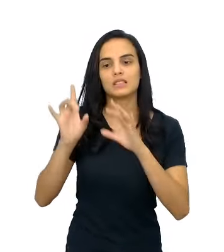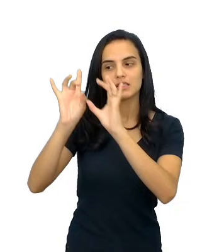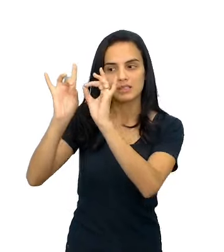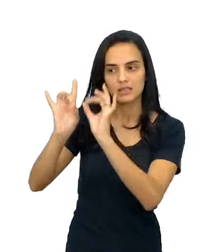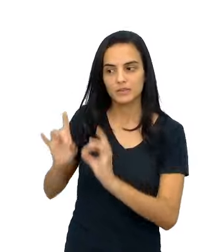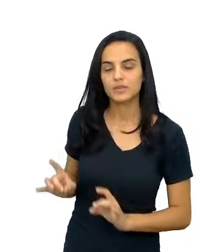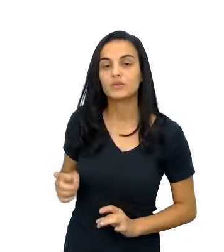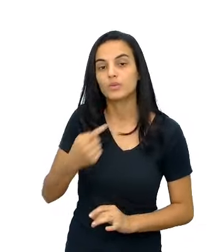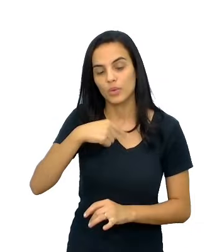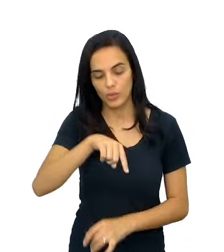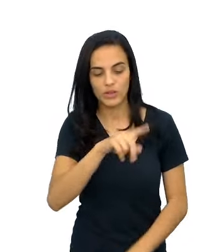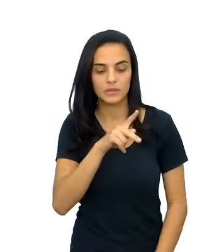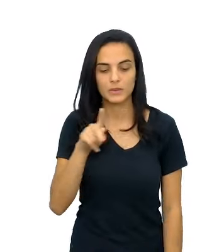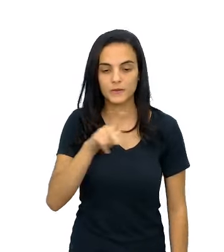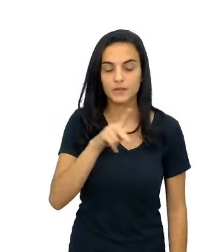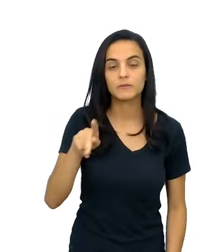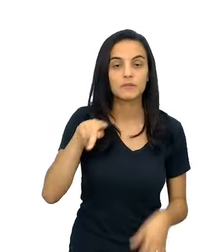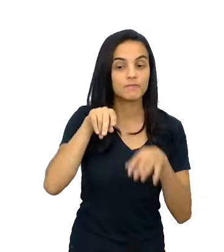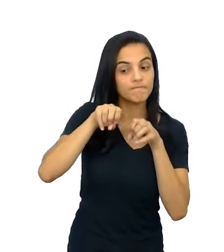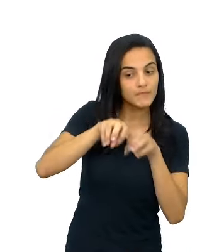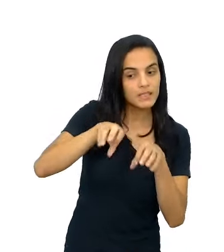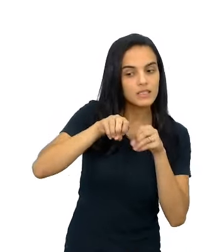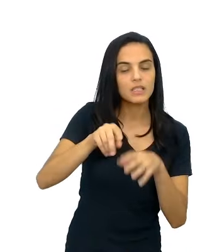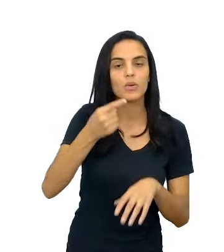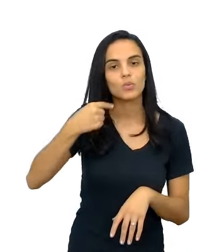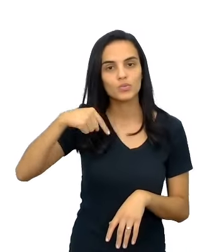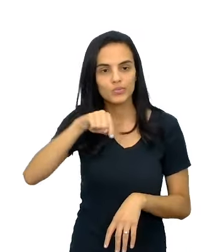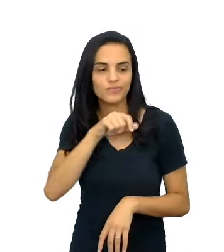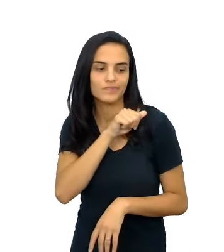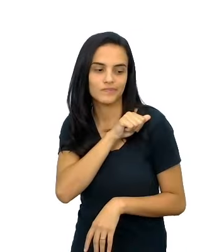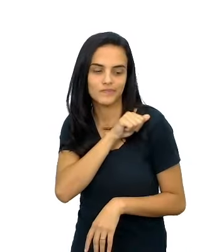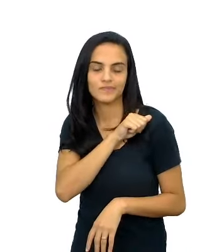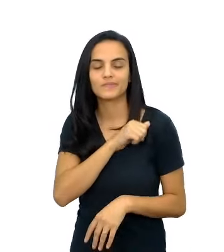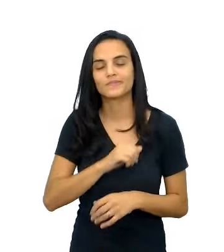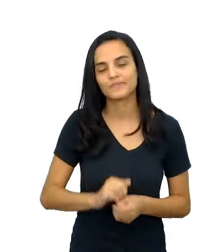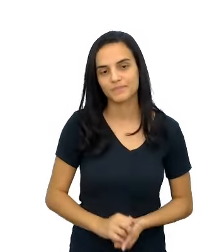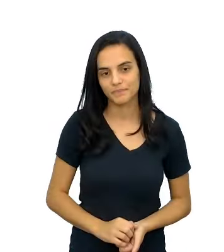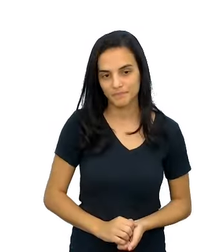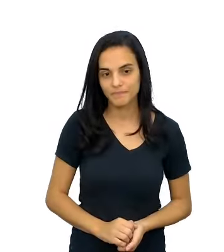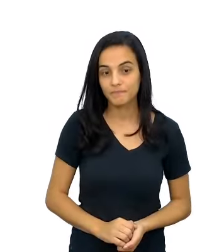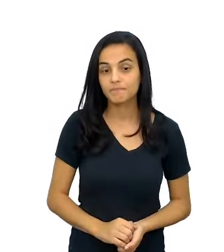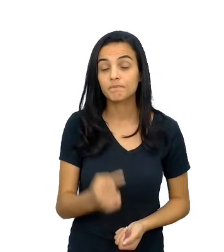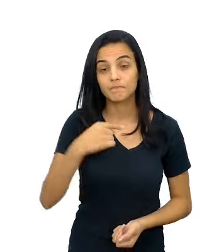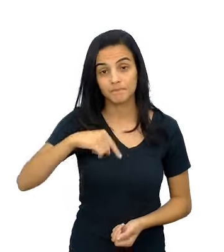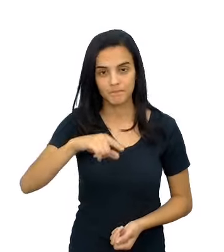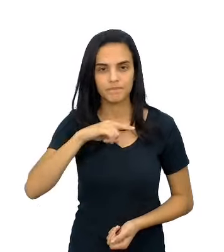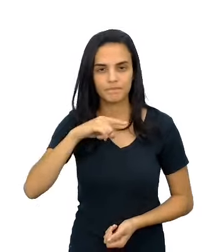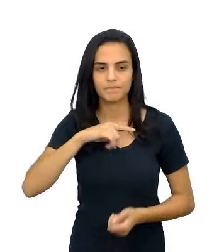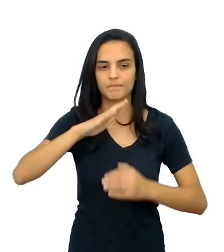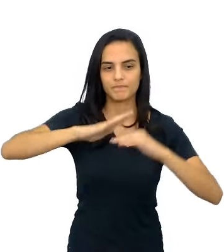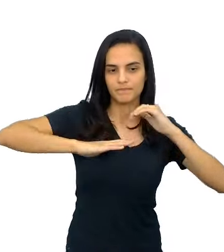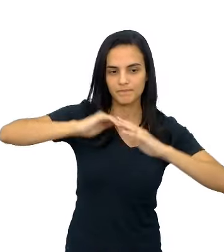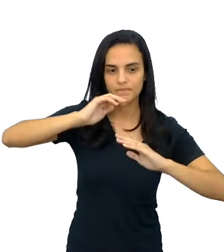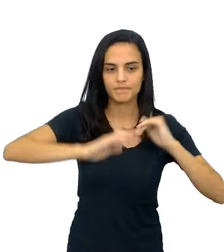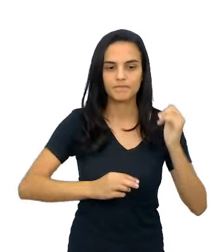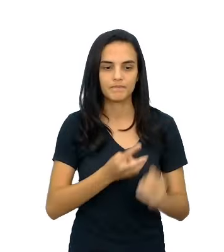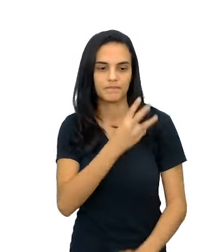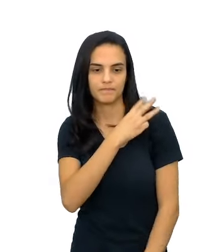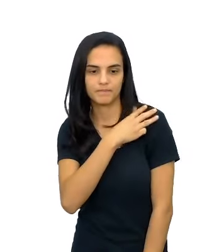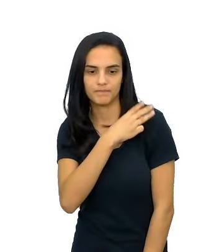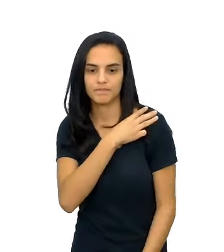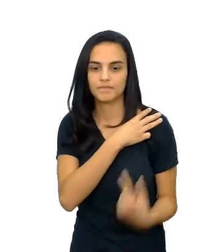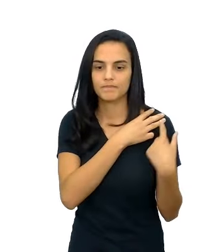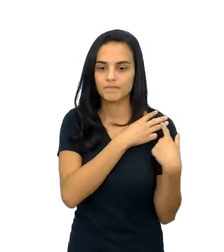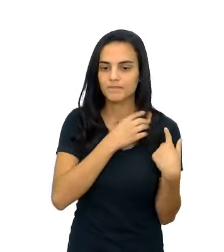Especializados nossos, do professor, para ensinar os nossos meninos, né? E a gente tem uma habilidade aí da terceira série do